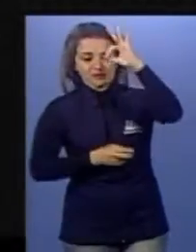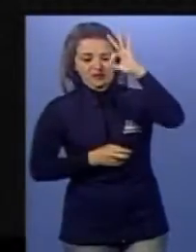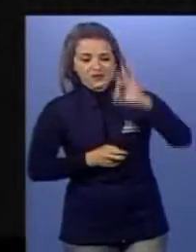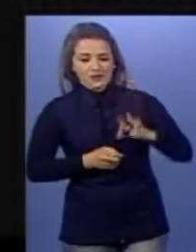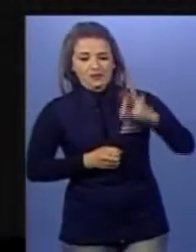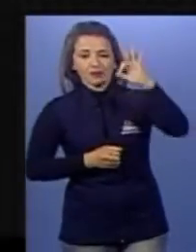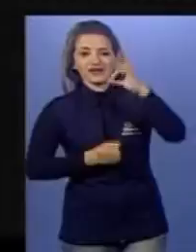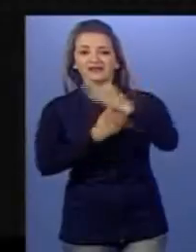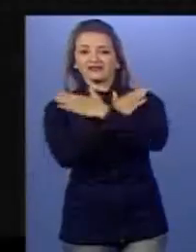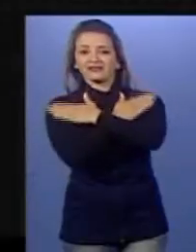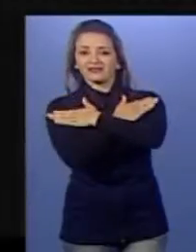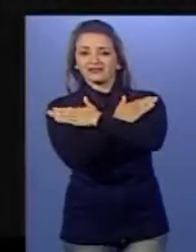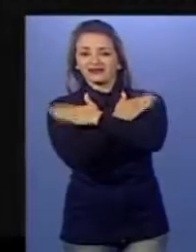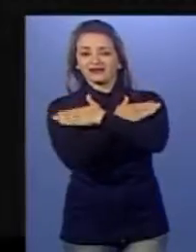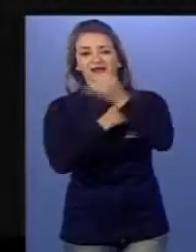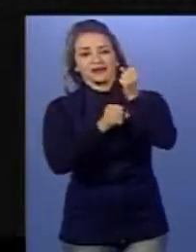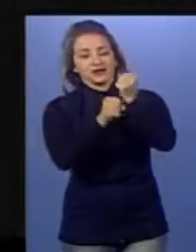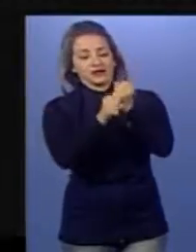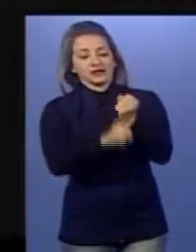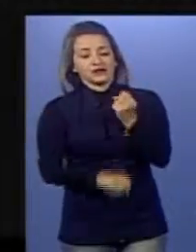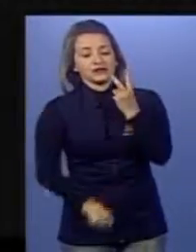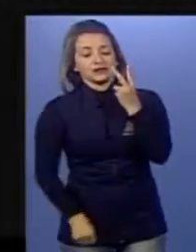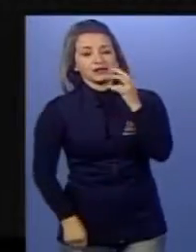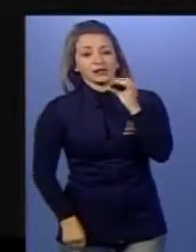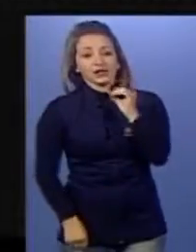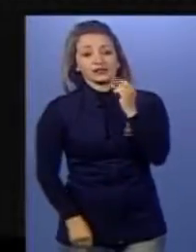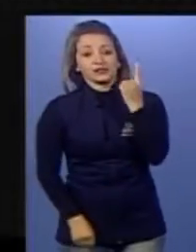durante o ano de 2012